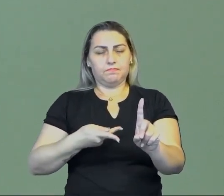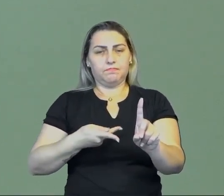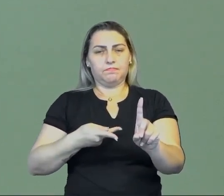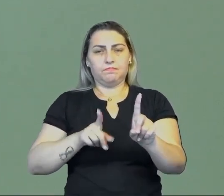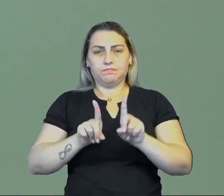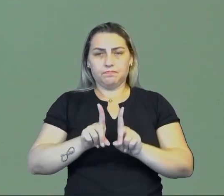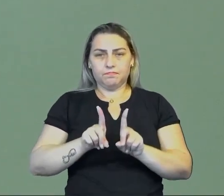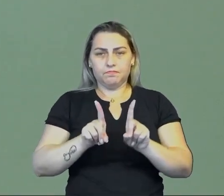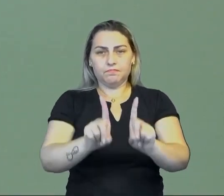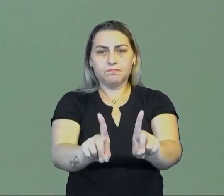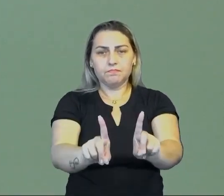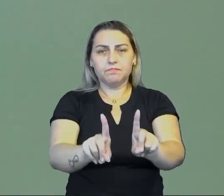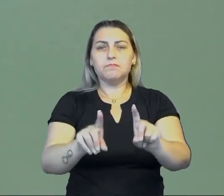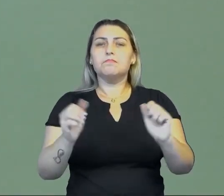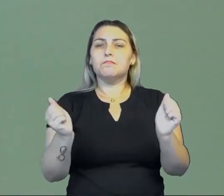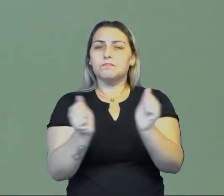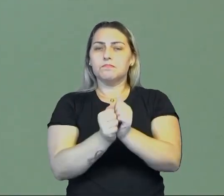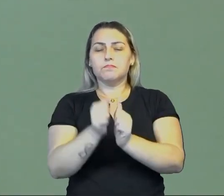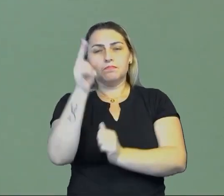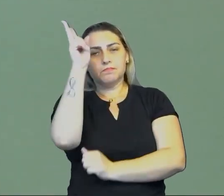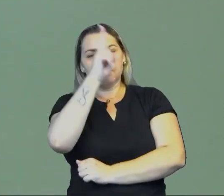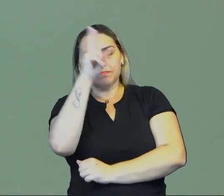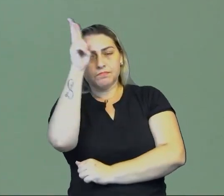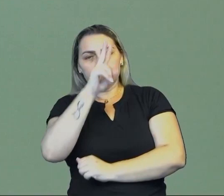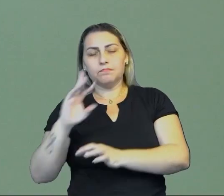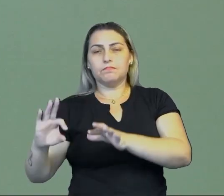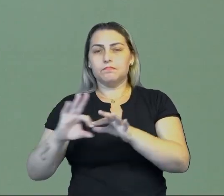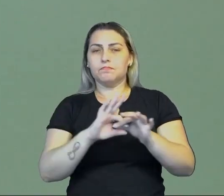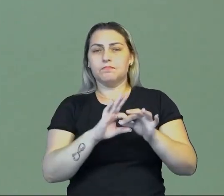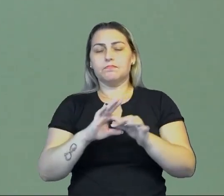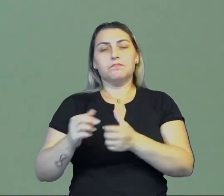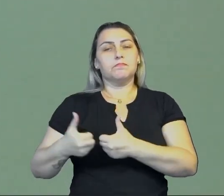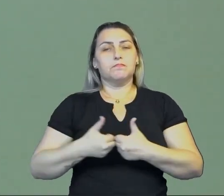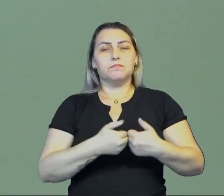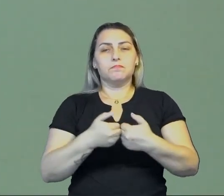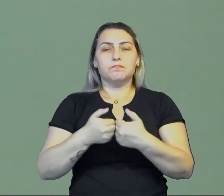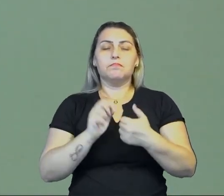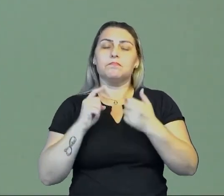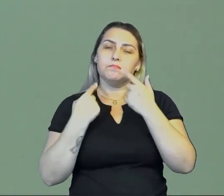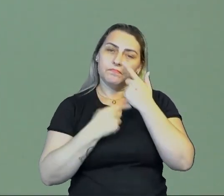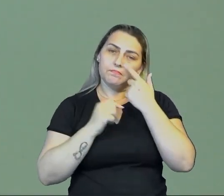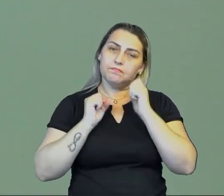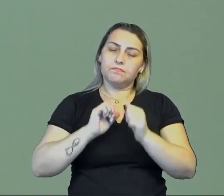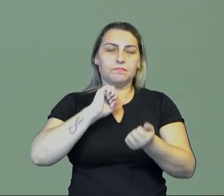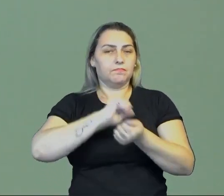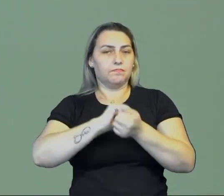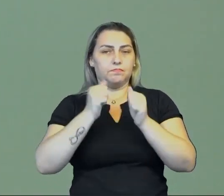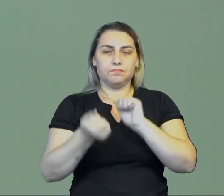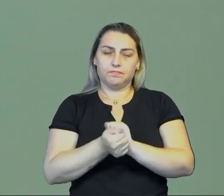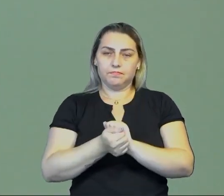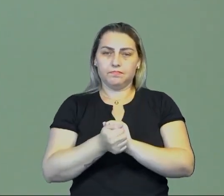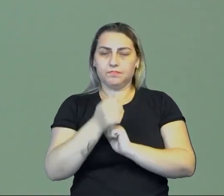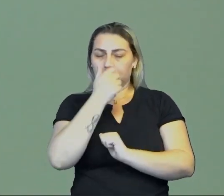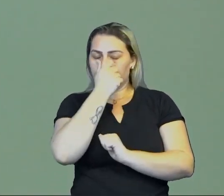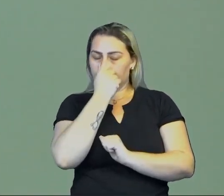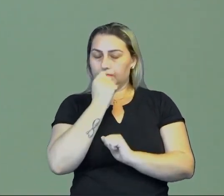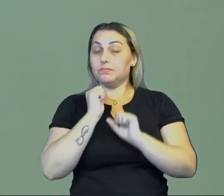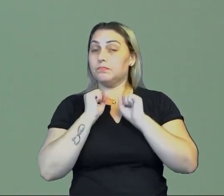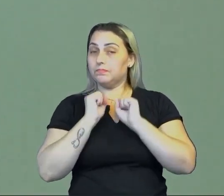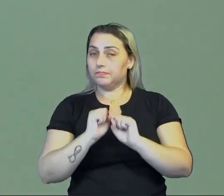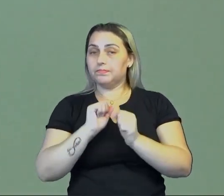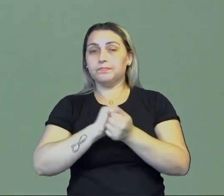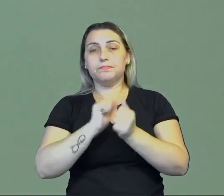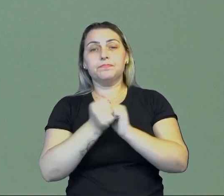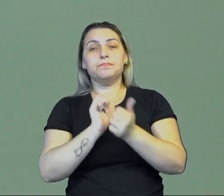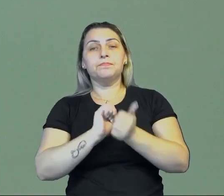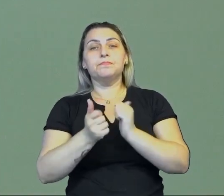isso são as regras lembra Lembra que no contexto de jogos a gente pode adaptar as atividades Ah então eu posso